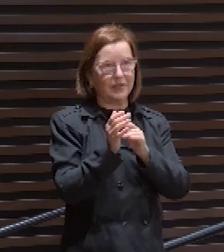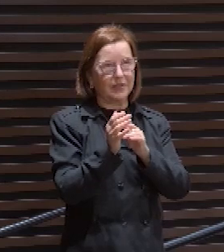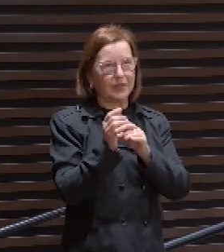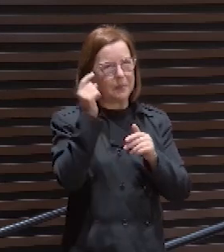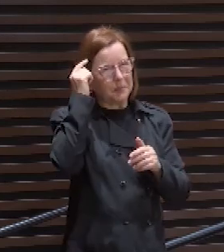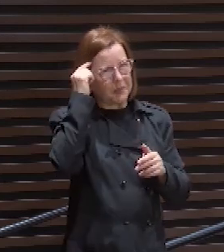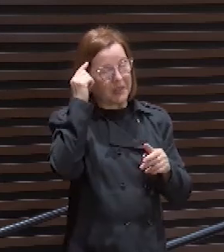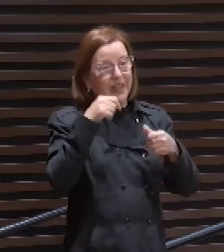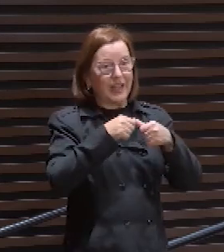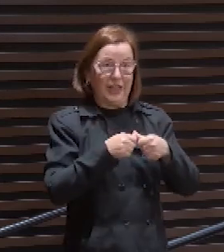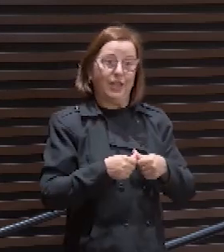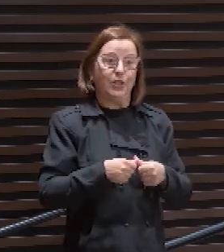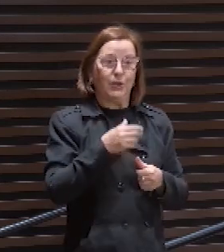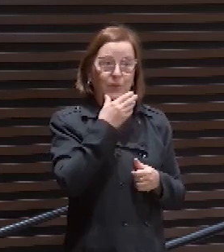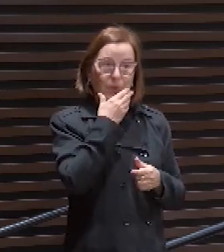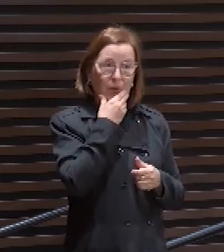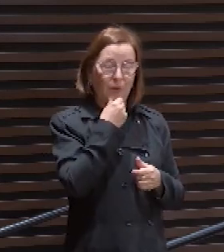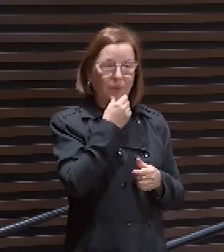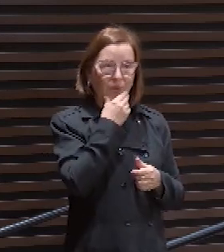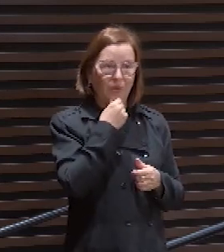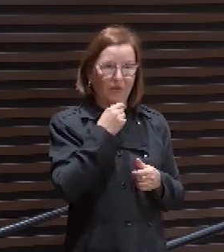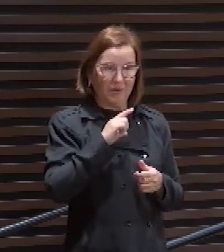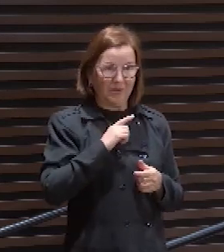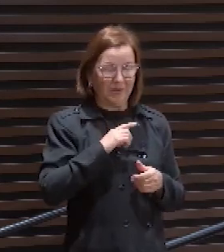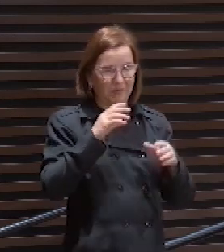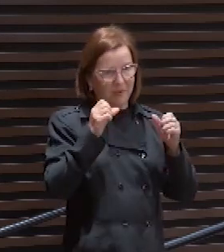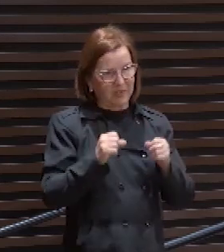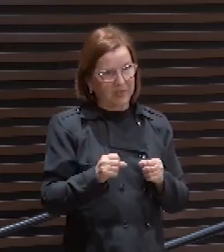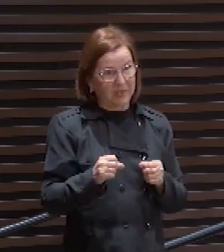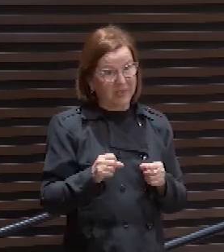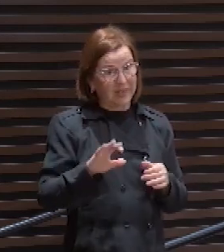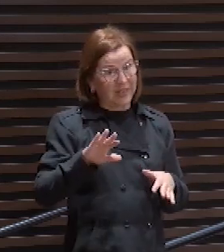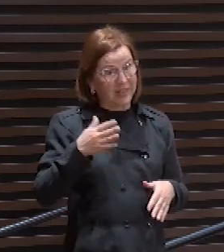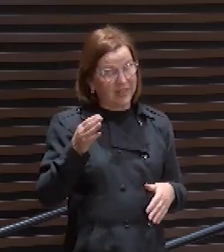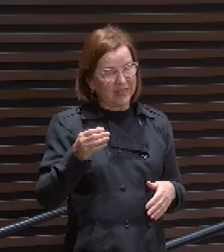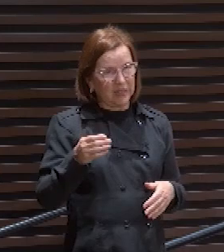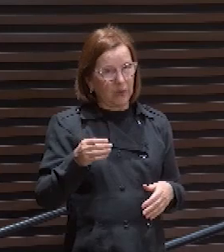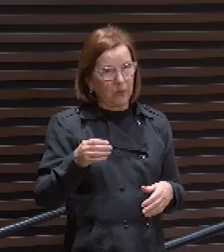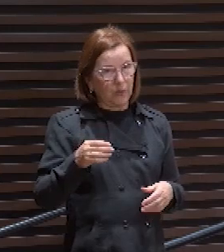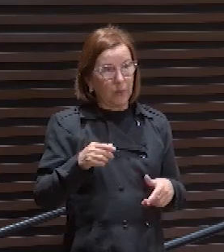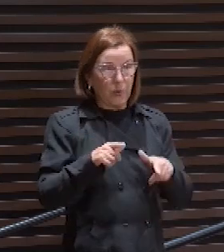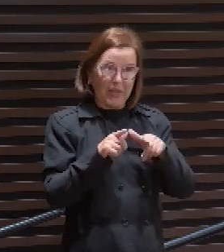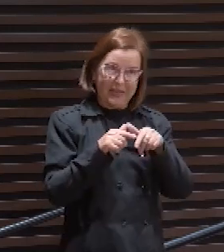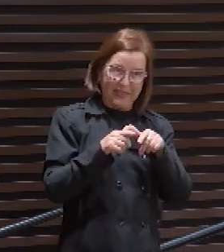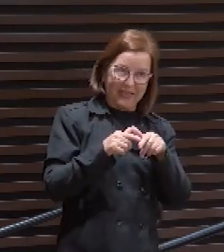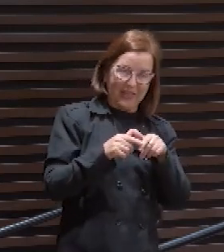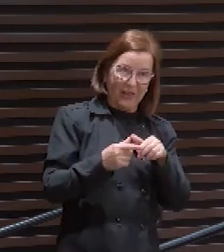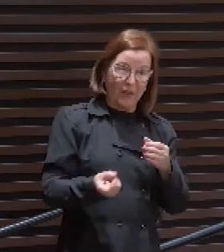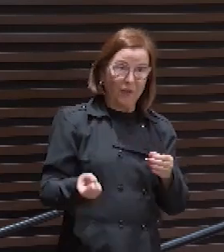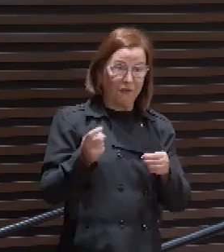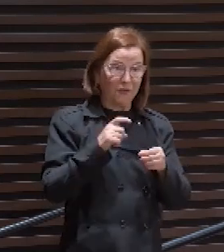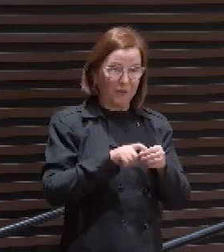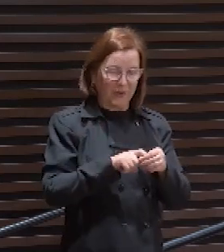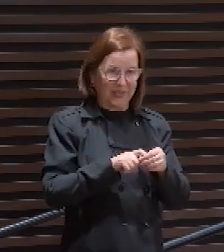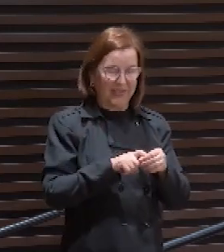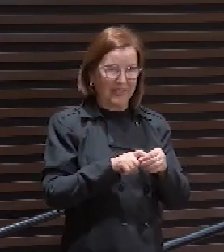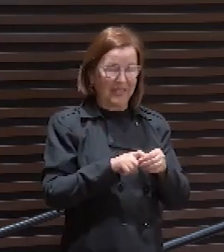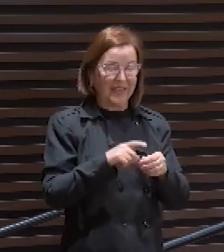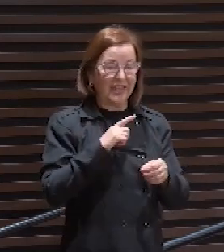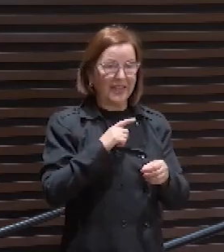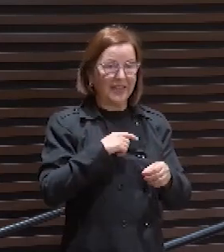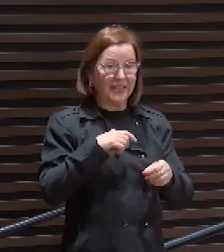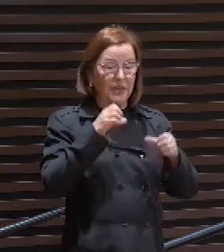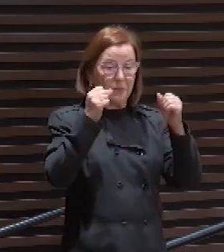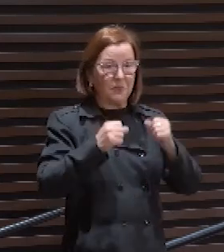tirar Roma do poder. E agora Israel vai voltar a ser o que era antes em seu poder e glória. Mas eles não entendiam